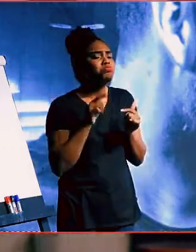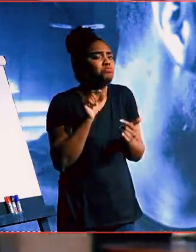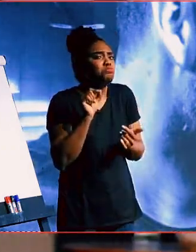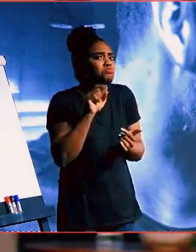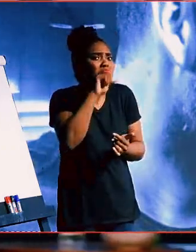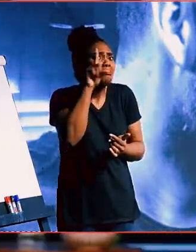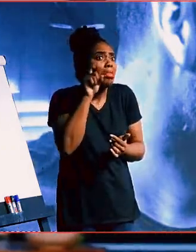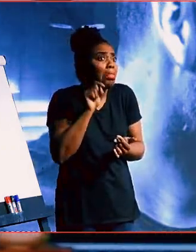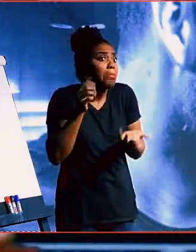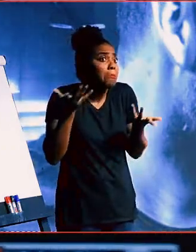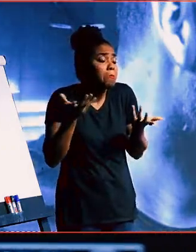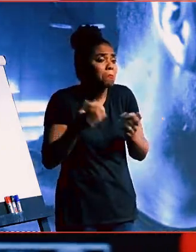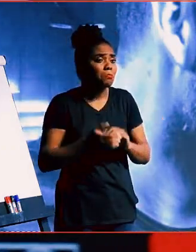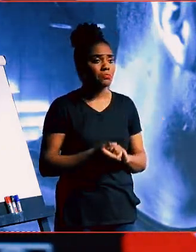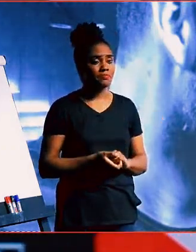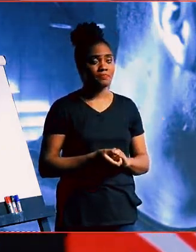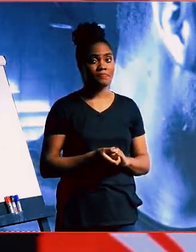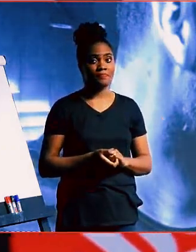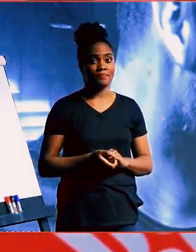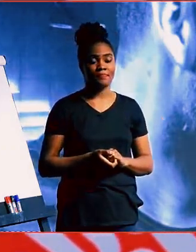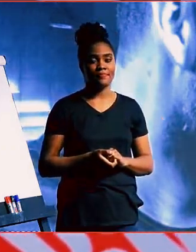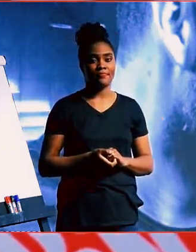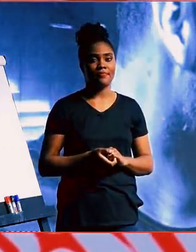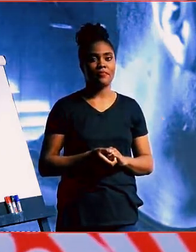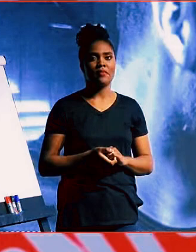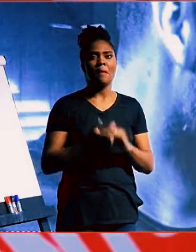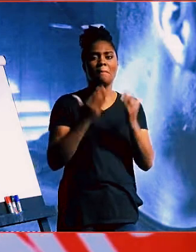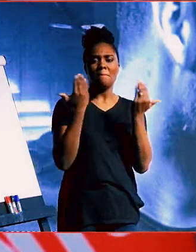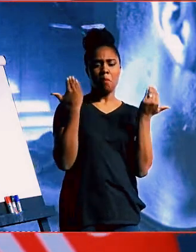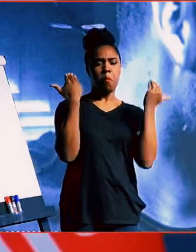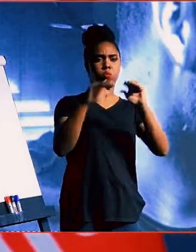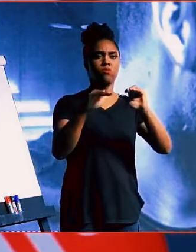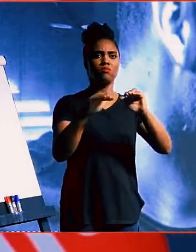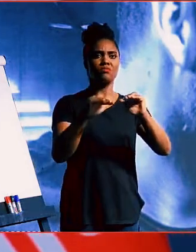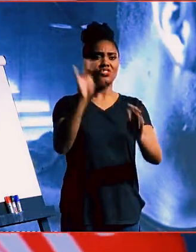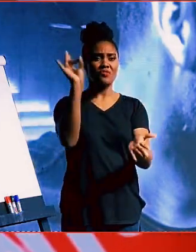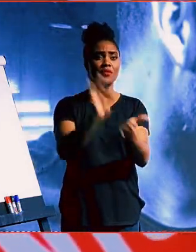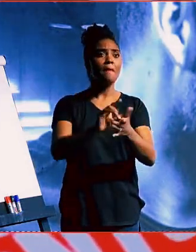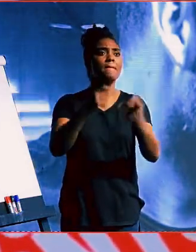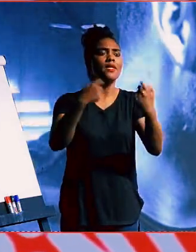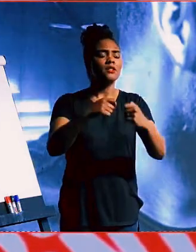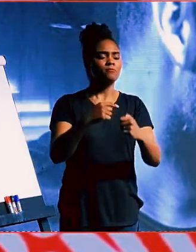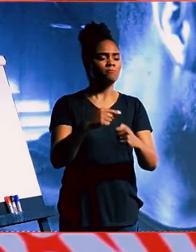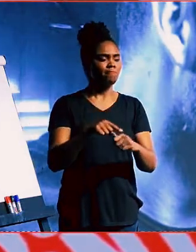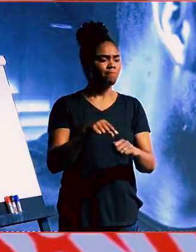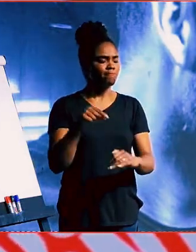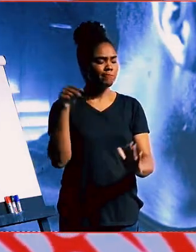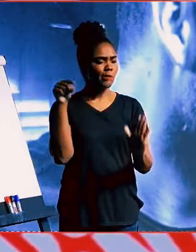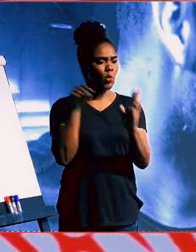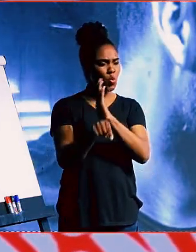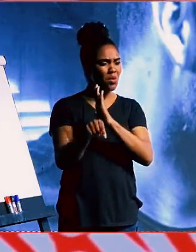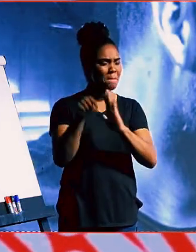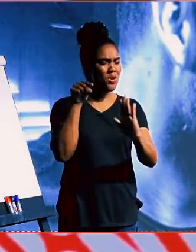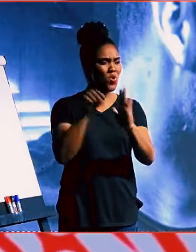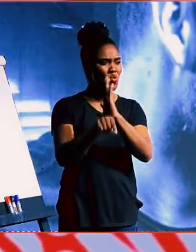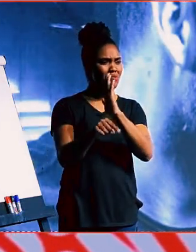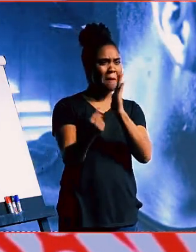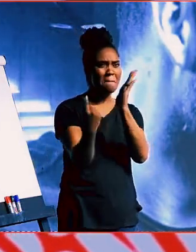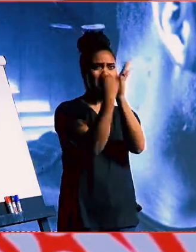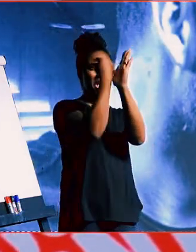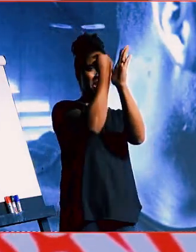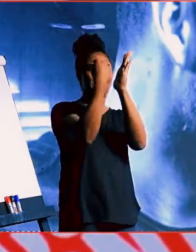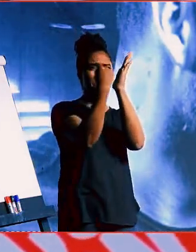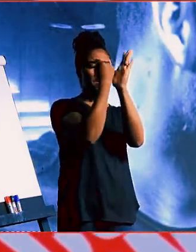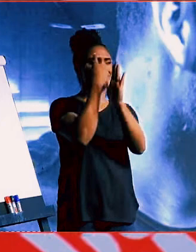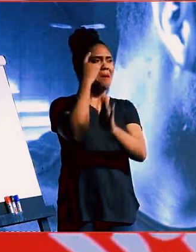primeira coisa no confronto para ser um confronto de verdade é saber fazer perguntas tem que perguntar o tempo inteiro mas por que que eu penso